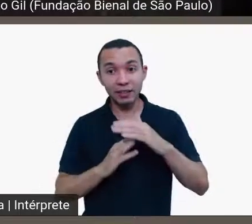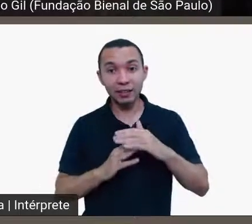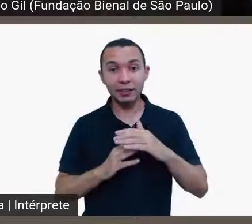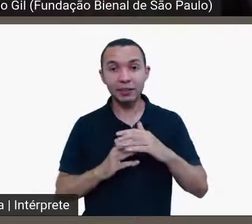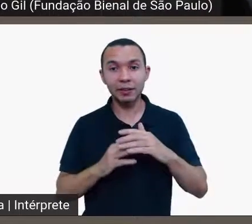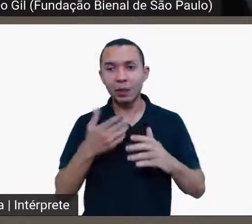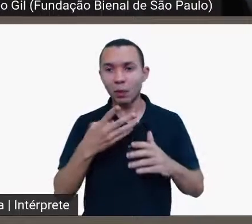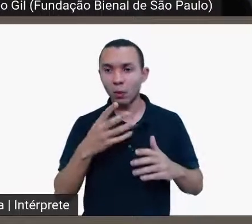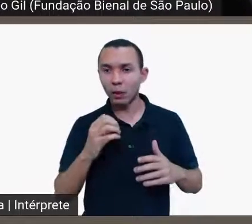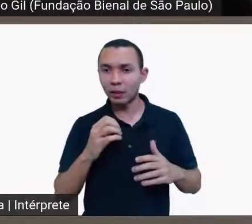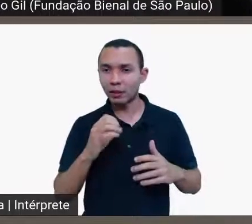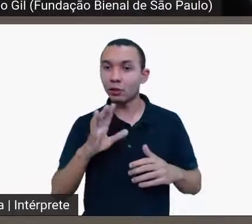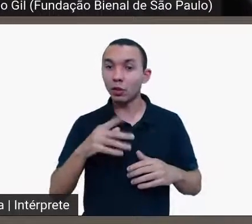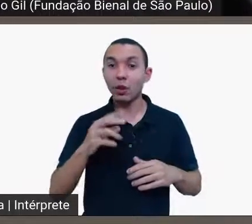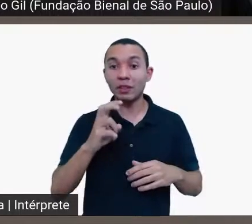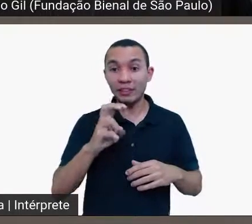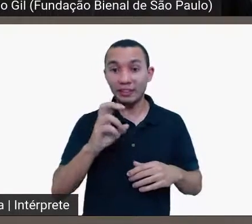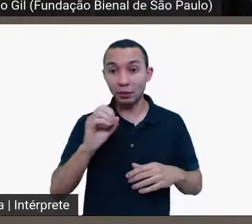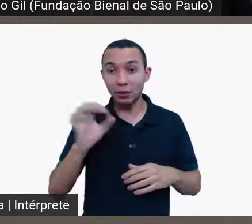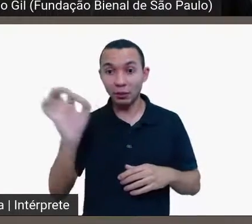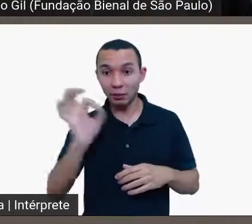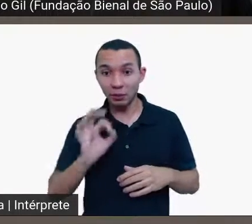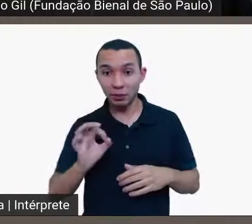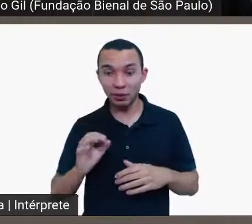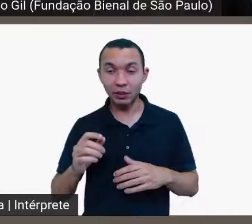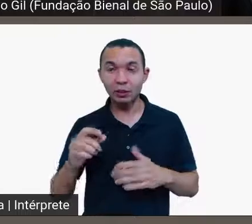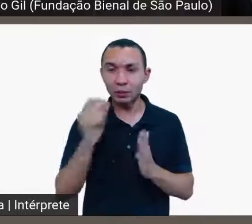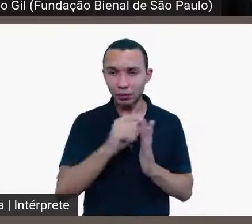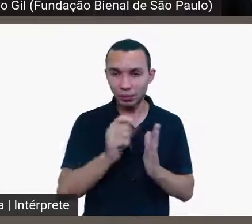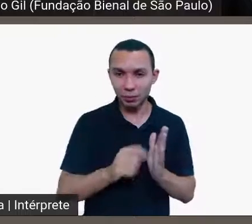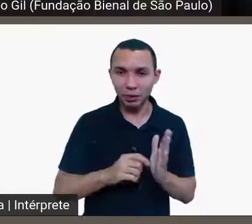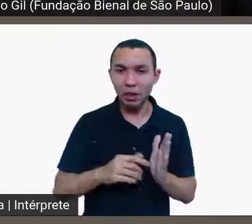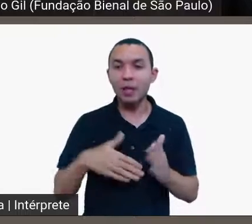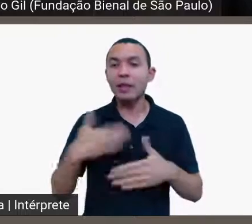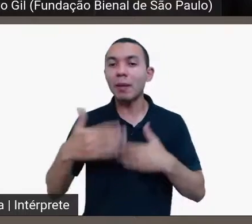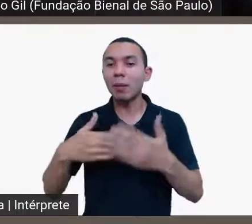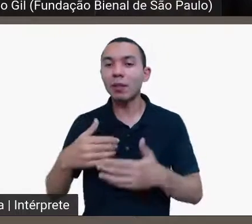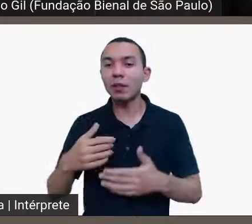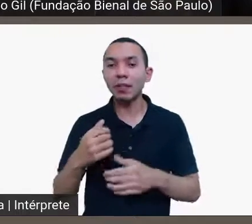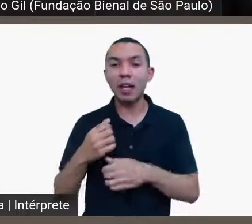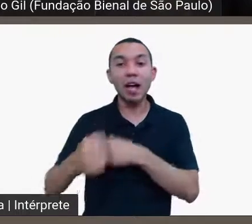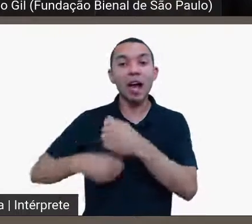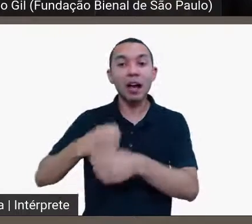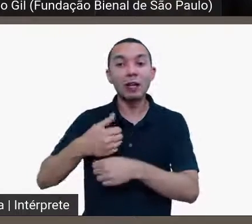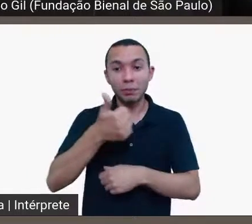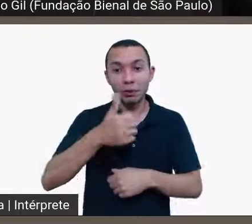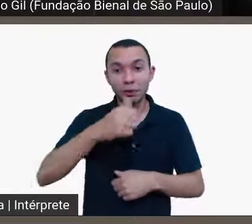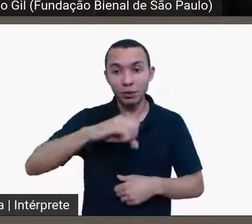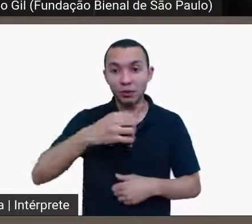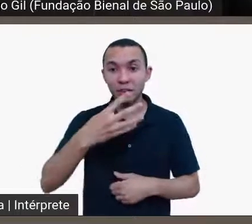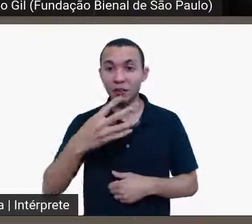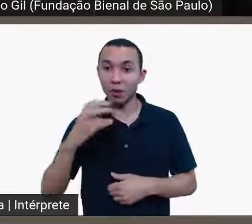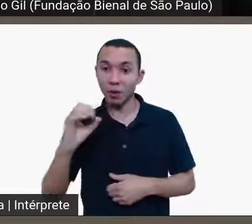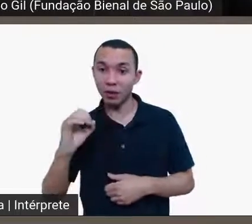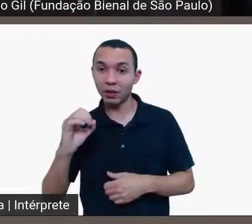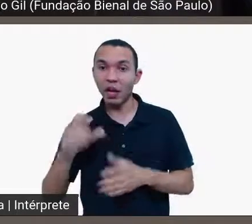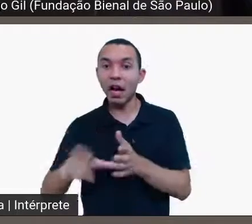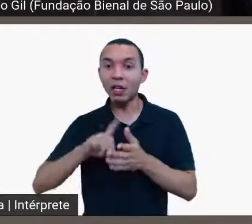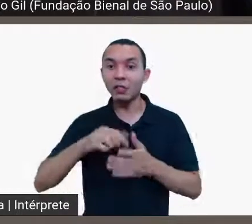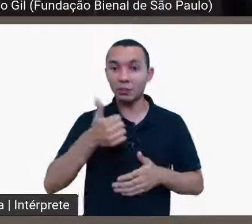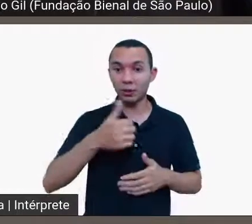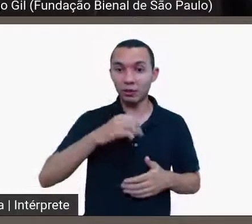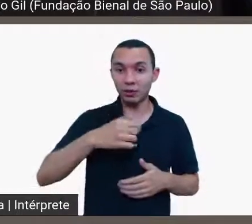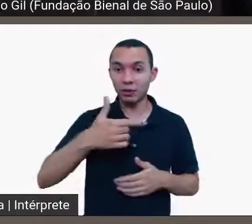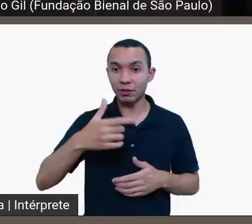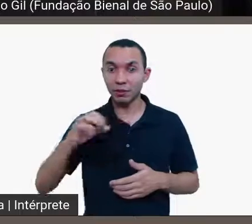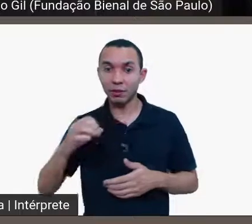40%, só supera os 50% de alfabetizados nos anos 40. Tanto que nos anos 20, a política de escola